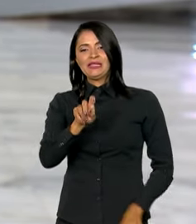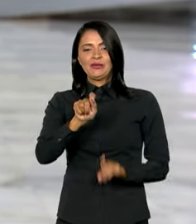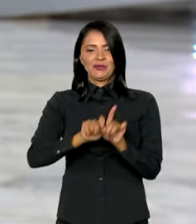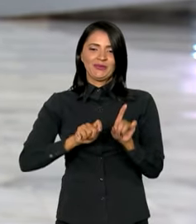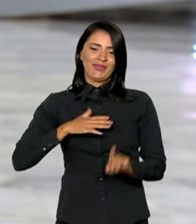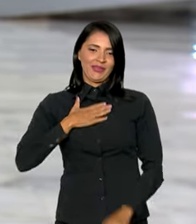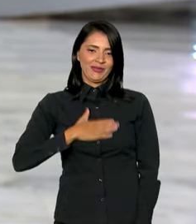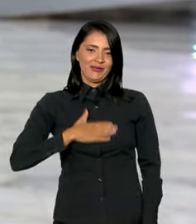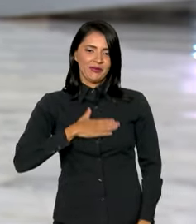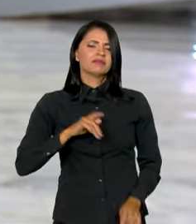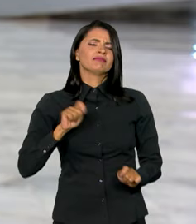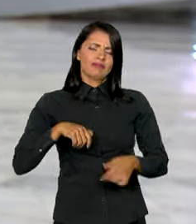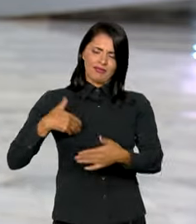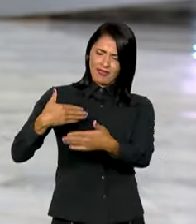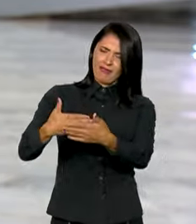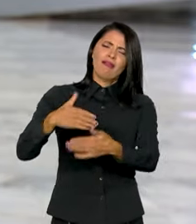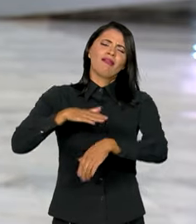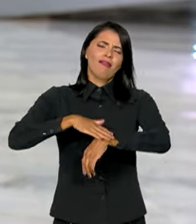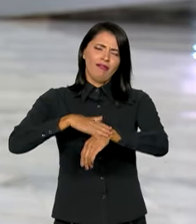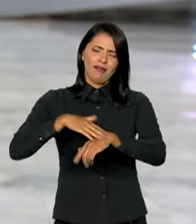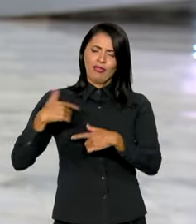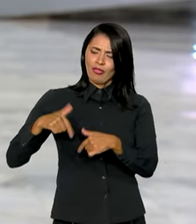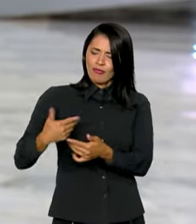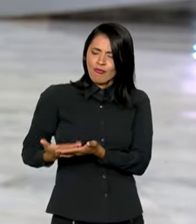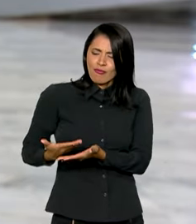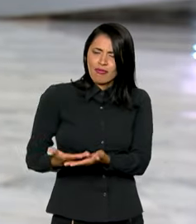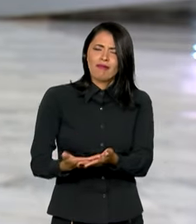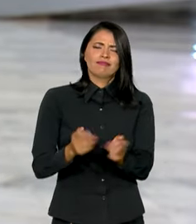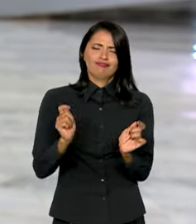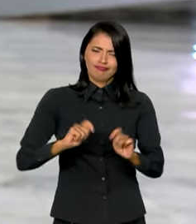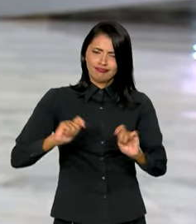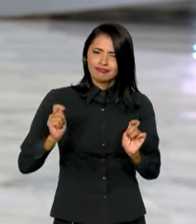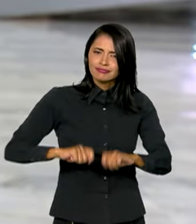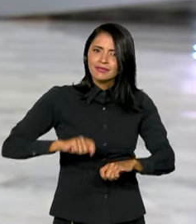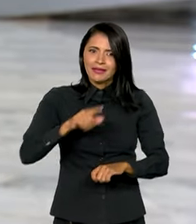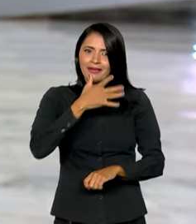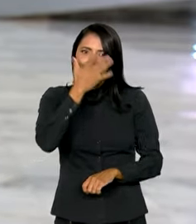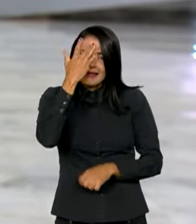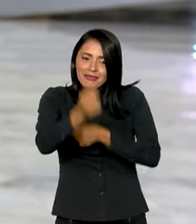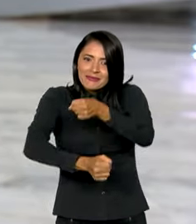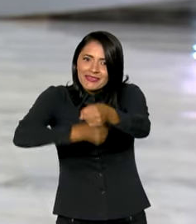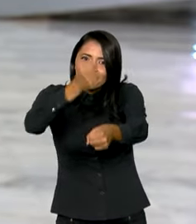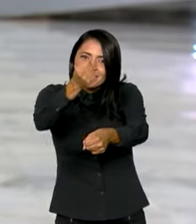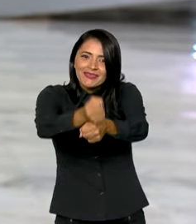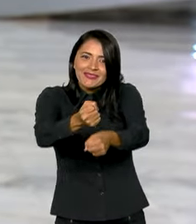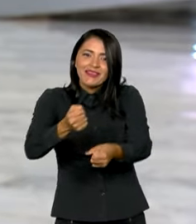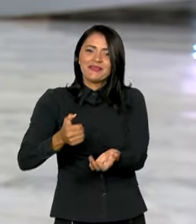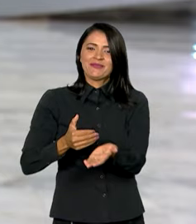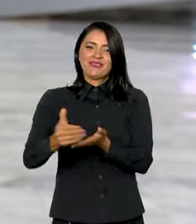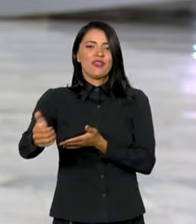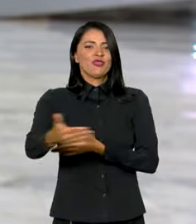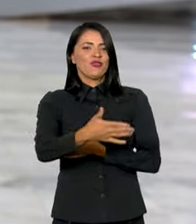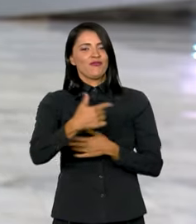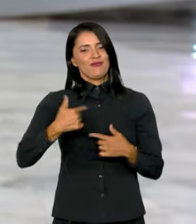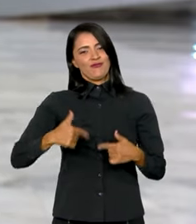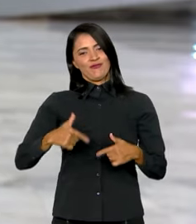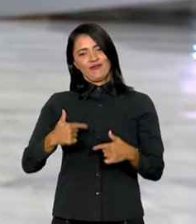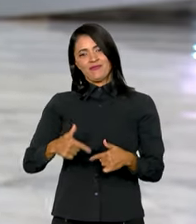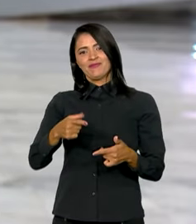Então dá tempo de estudar, de se preparar e, quem sabe, já começar o ano que vem em um novo emprego